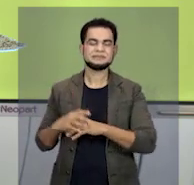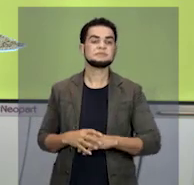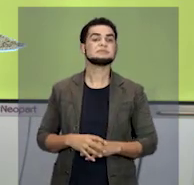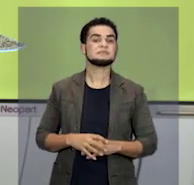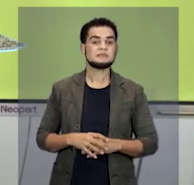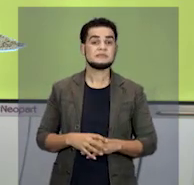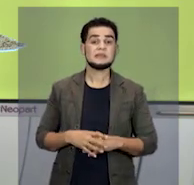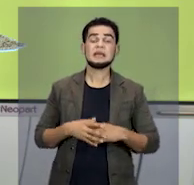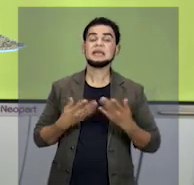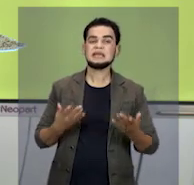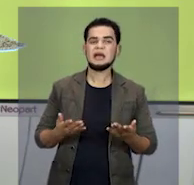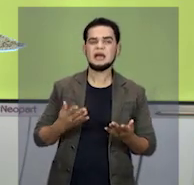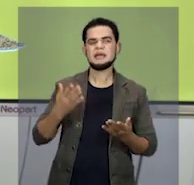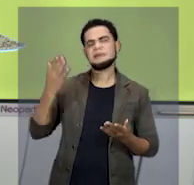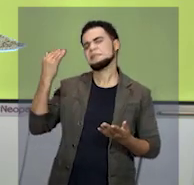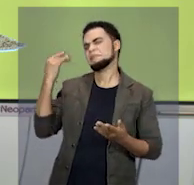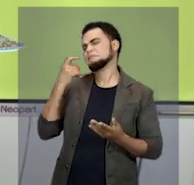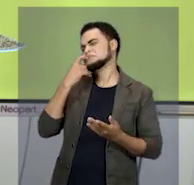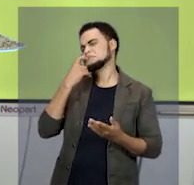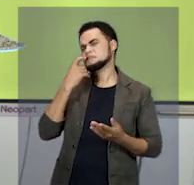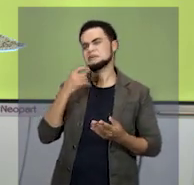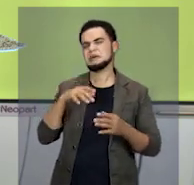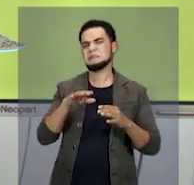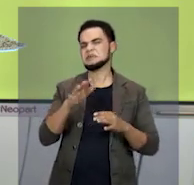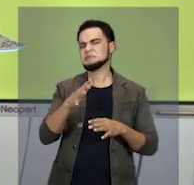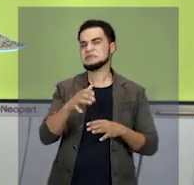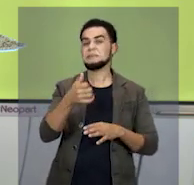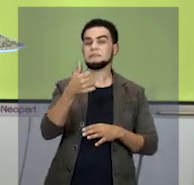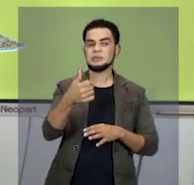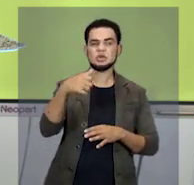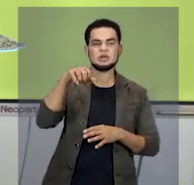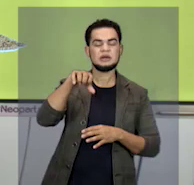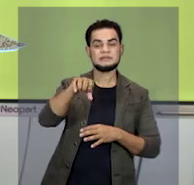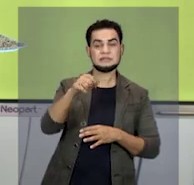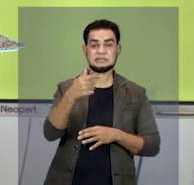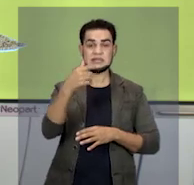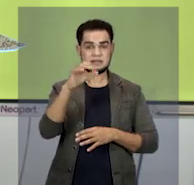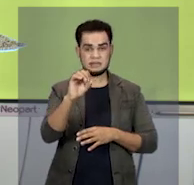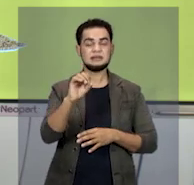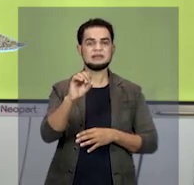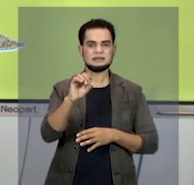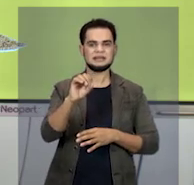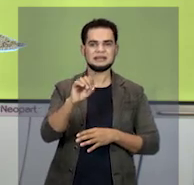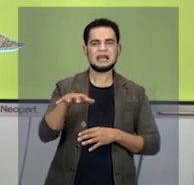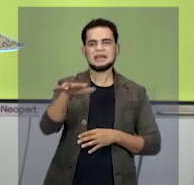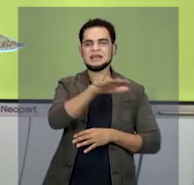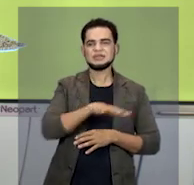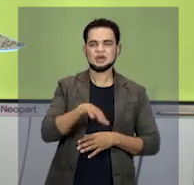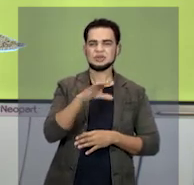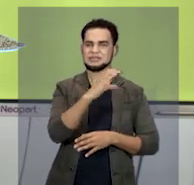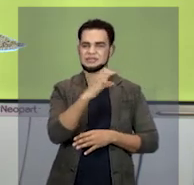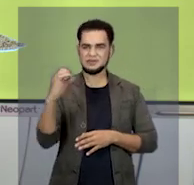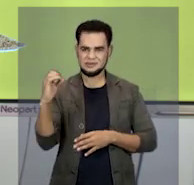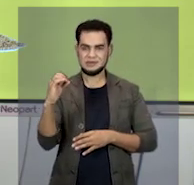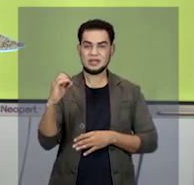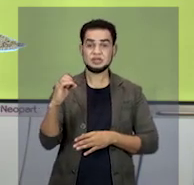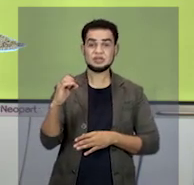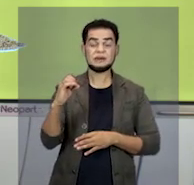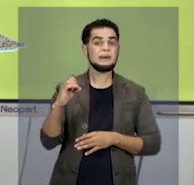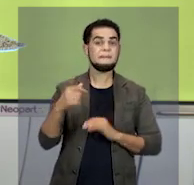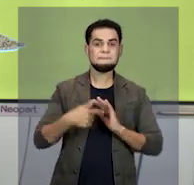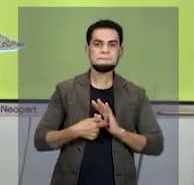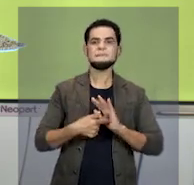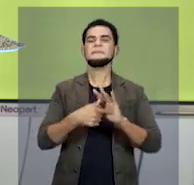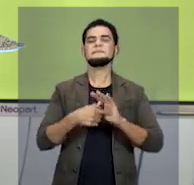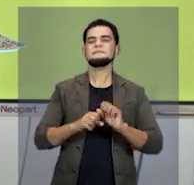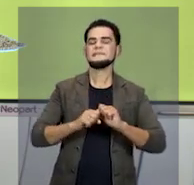mais recentemente, né, na década aí de 1970, você tem na região Centro-Oeste destaque para a soja, que também já está